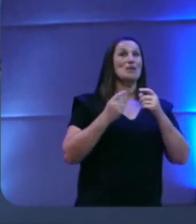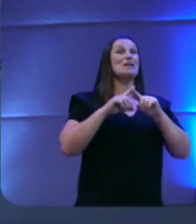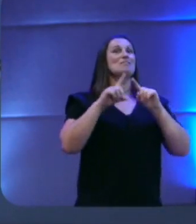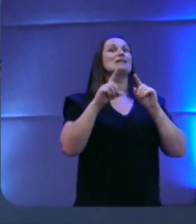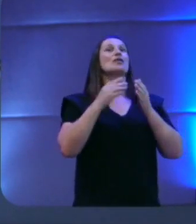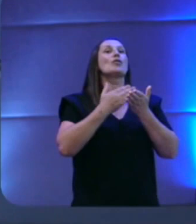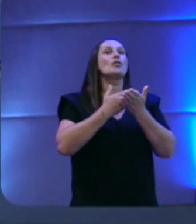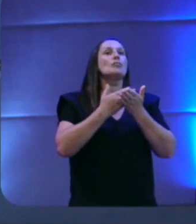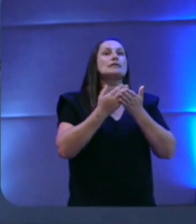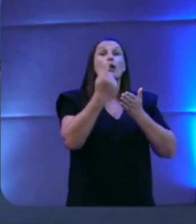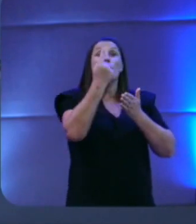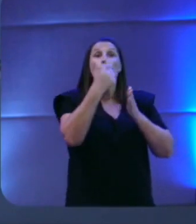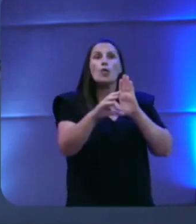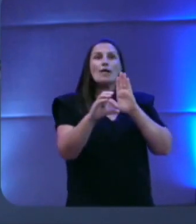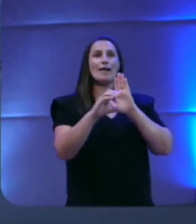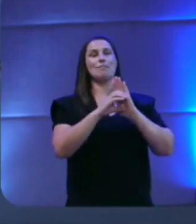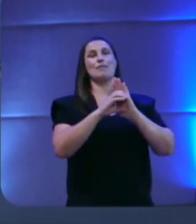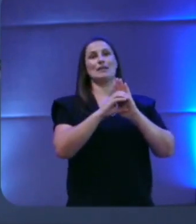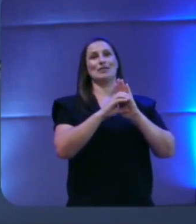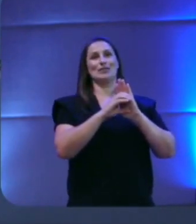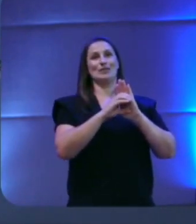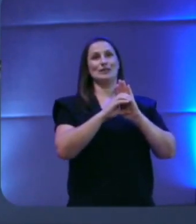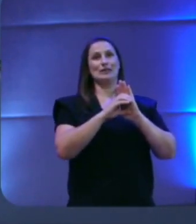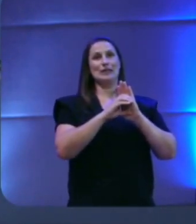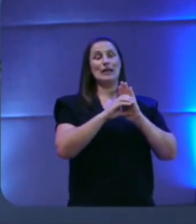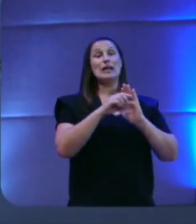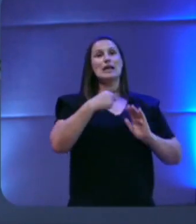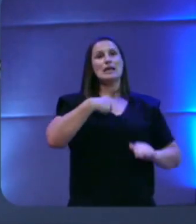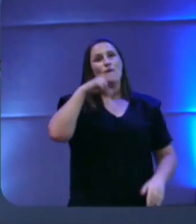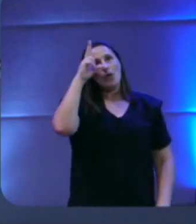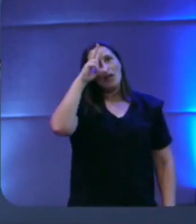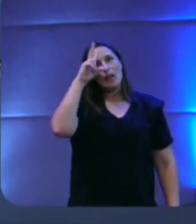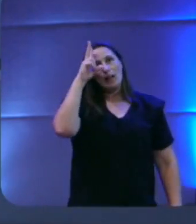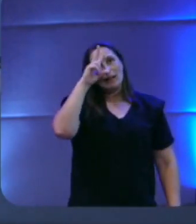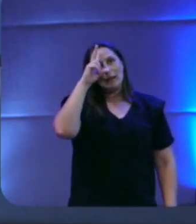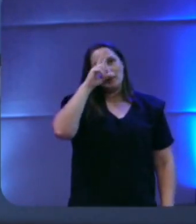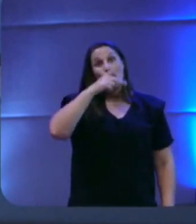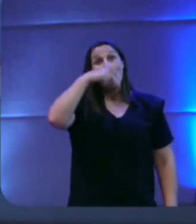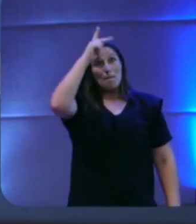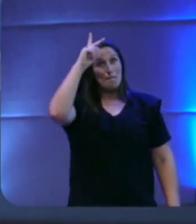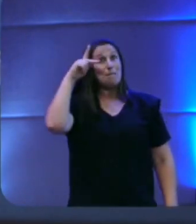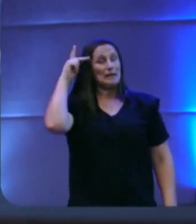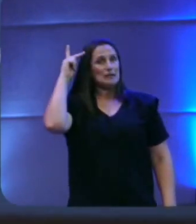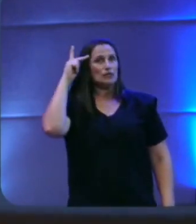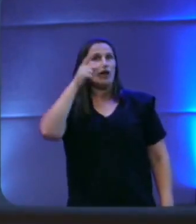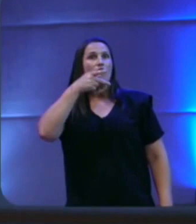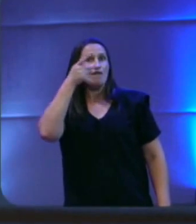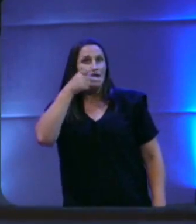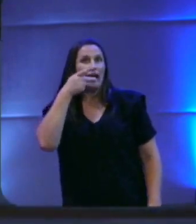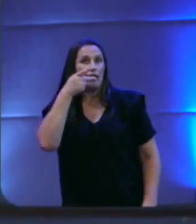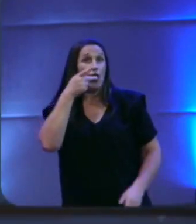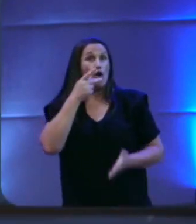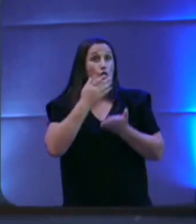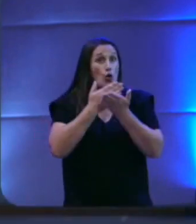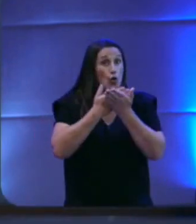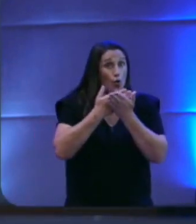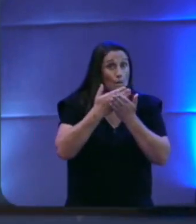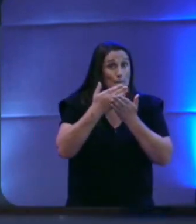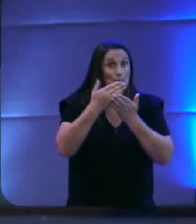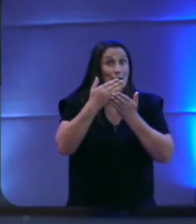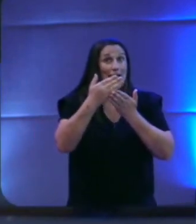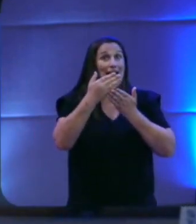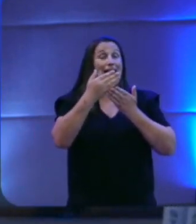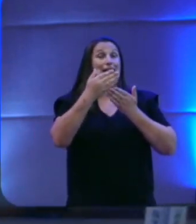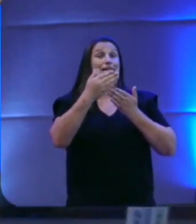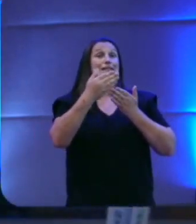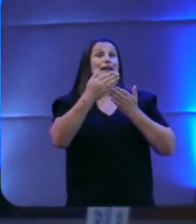por dia. Eu falei assim, vou ler a Bíblia toda. E eu lembro que o pastor Pascoal, desde aquela época, ele sempre falava assim, olha, começa por Mateus, começa pela